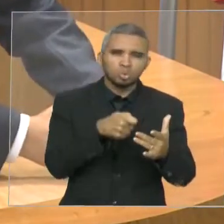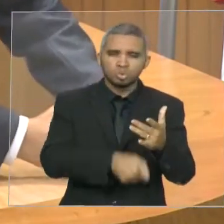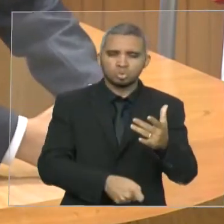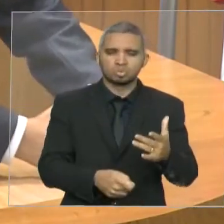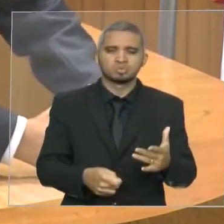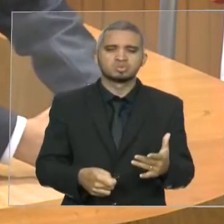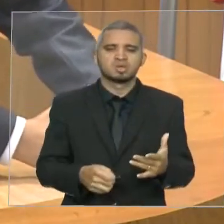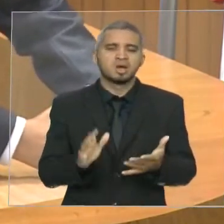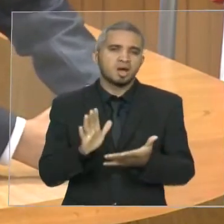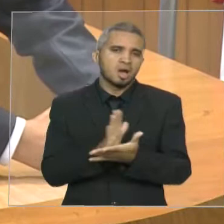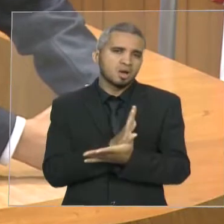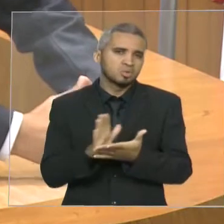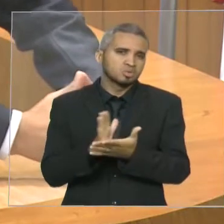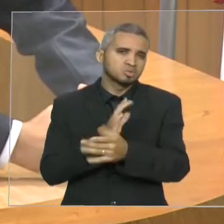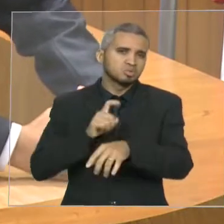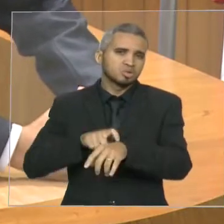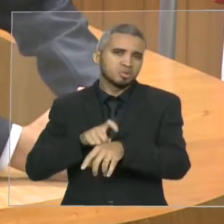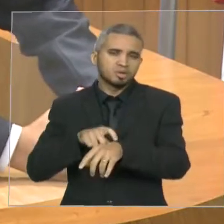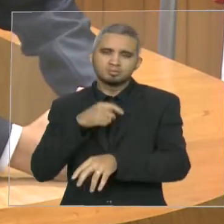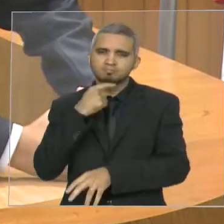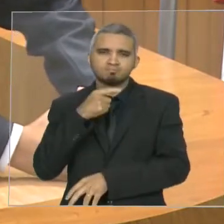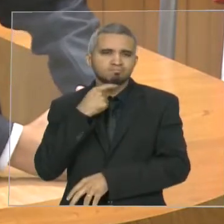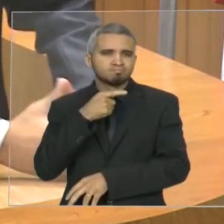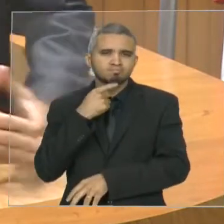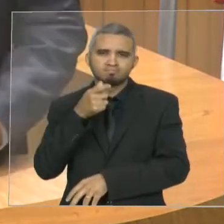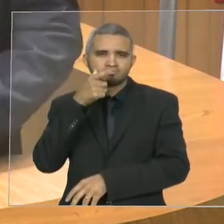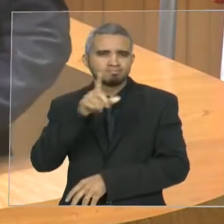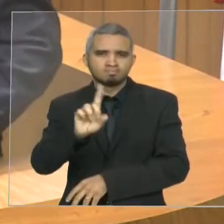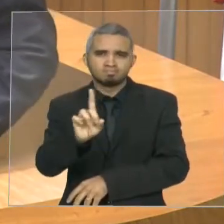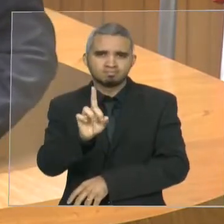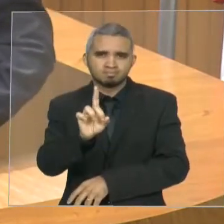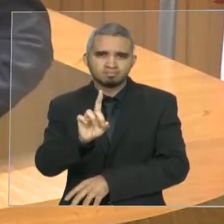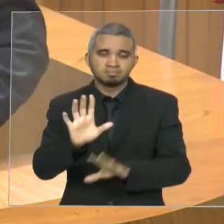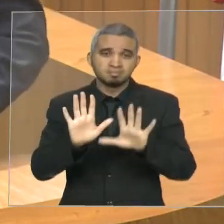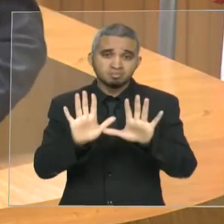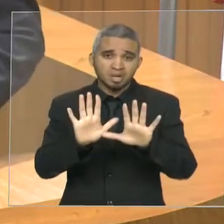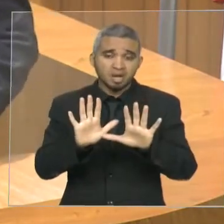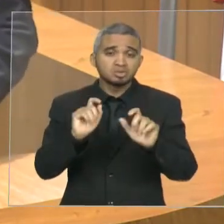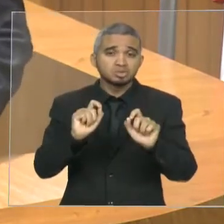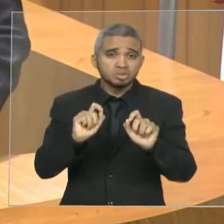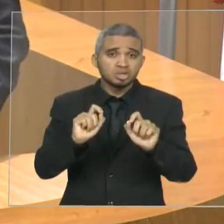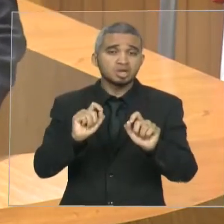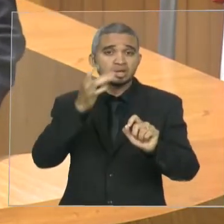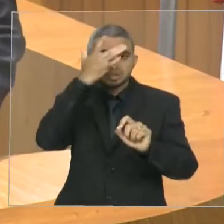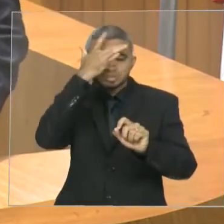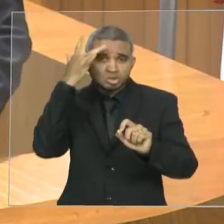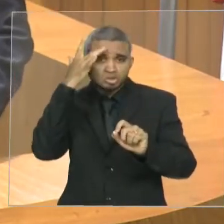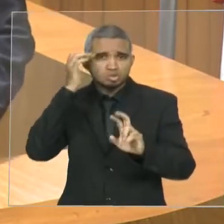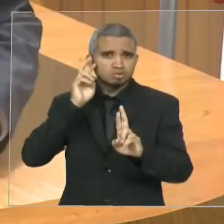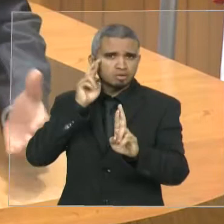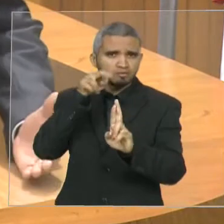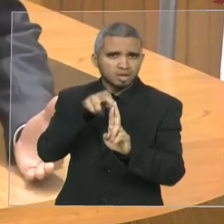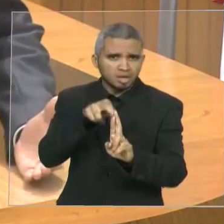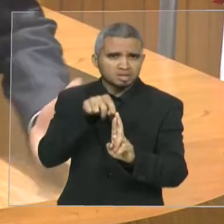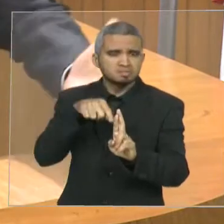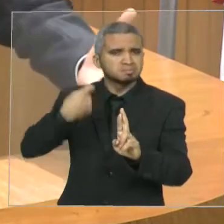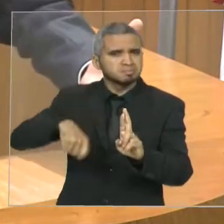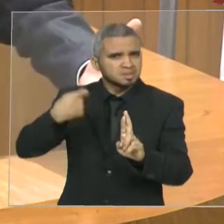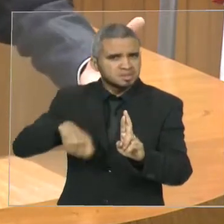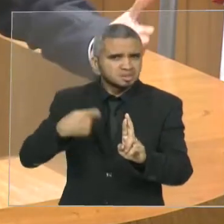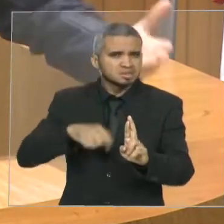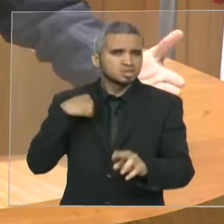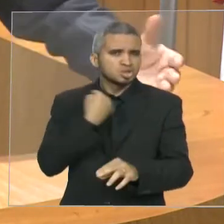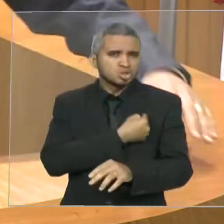tendo conseguido, mas deu uma referência da necessidade de